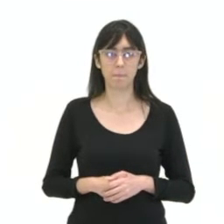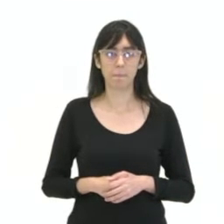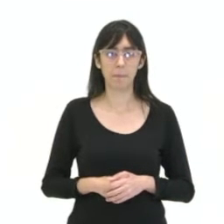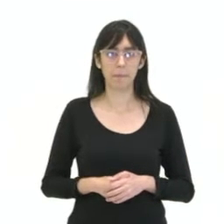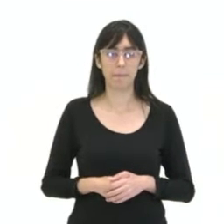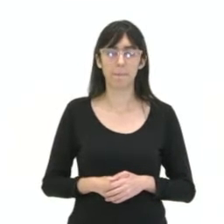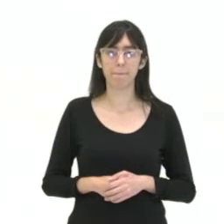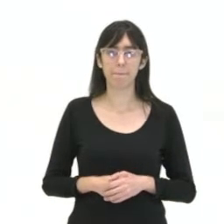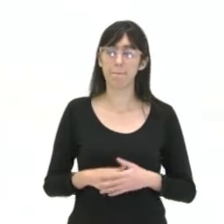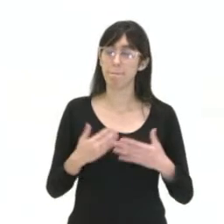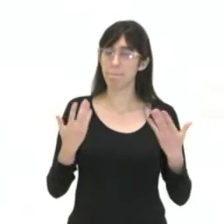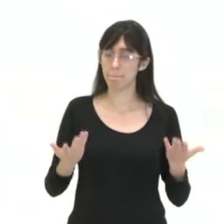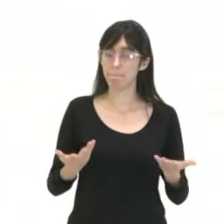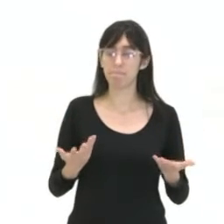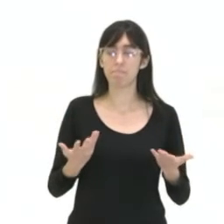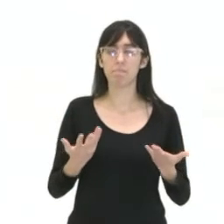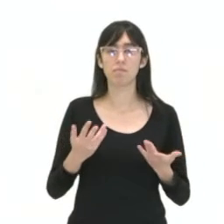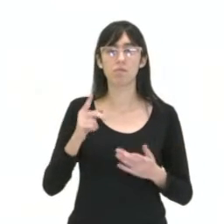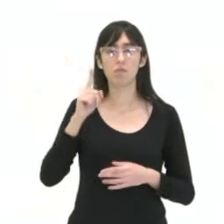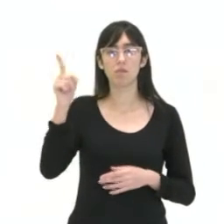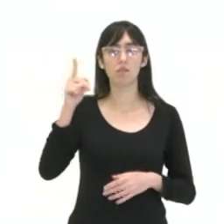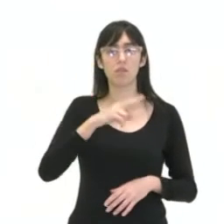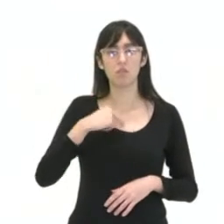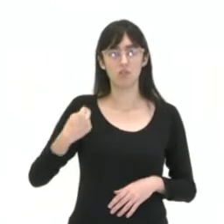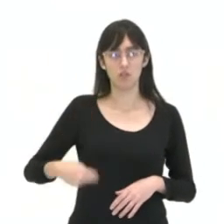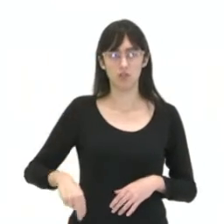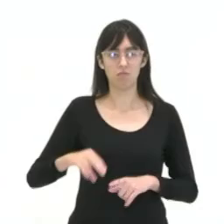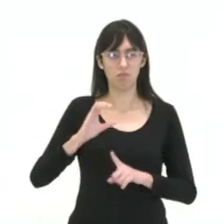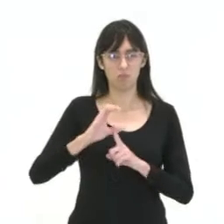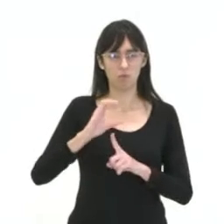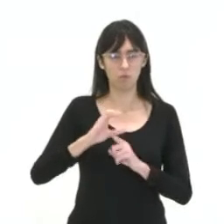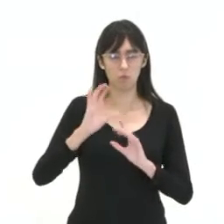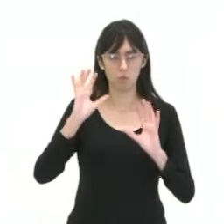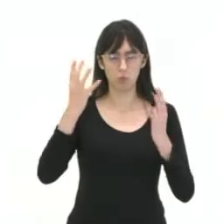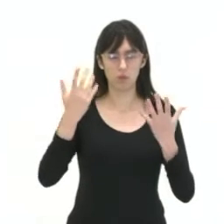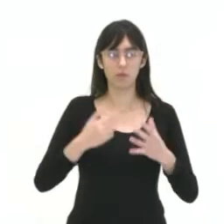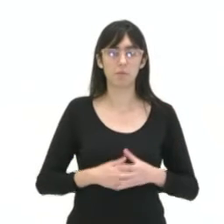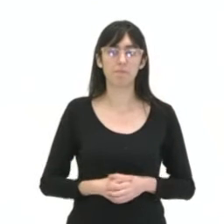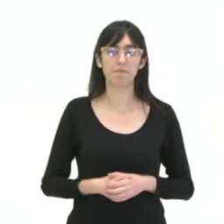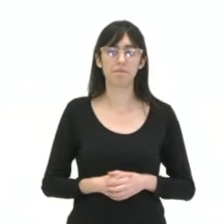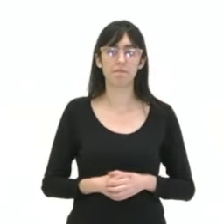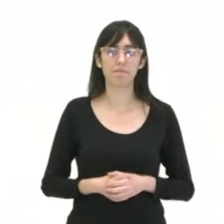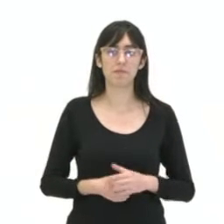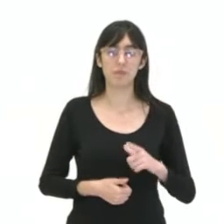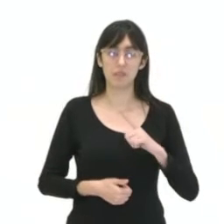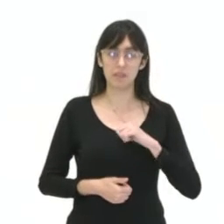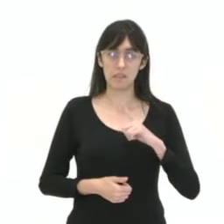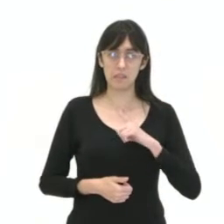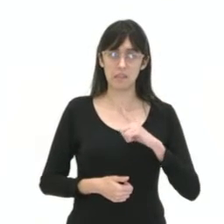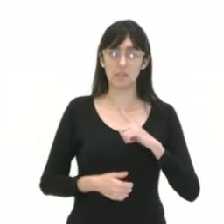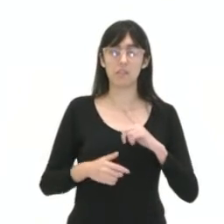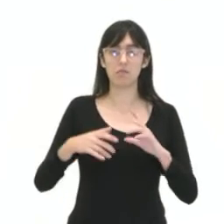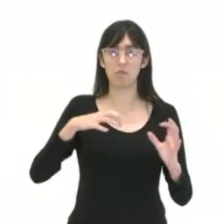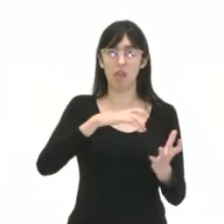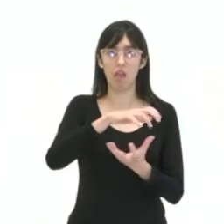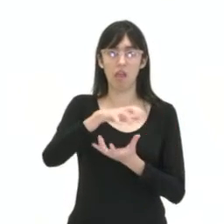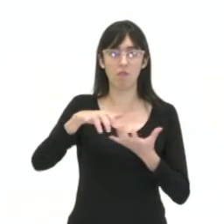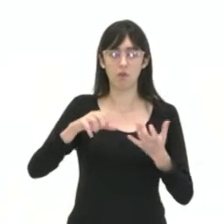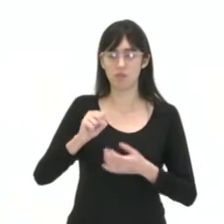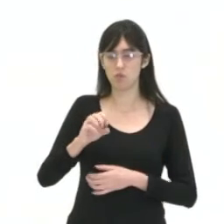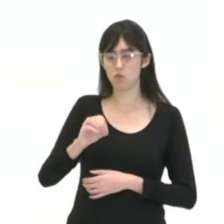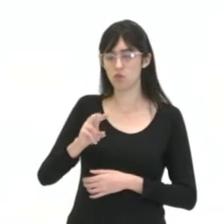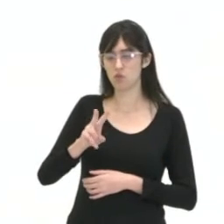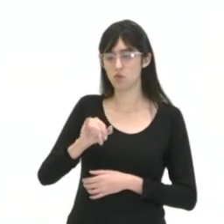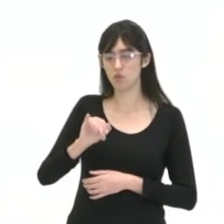Bem, sobre a China comunista. Inspirada na Revolução Soviética, Mao Tse-tung